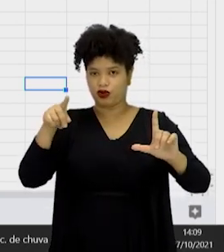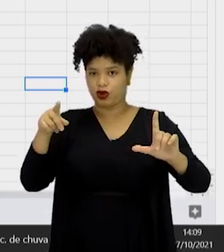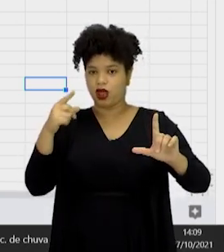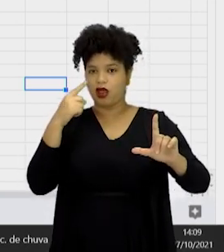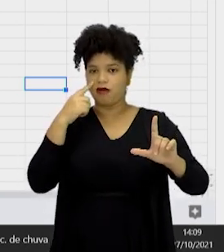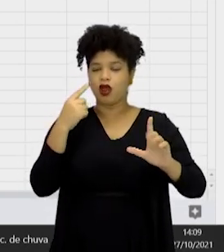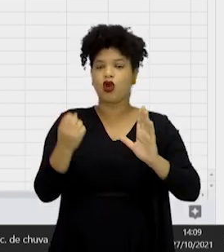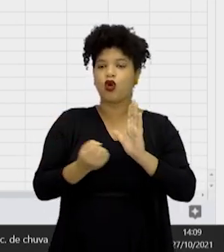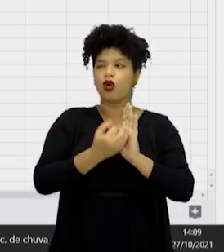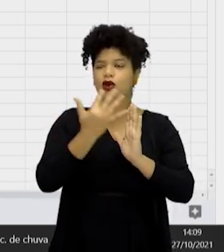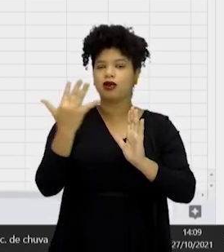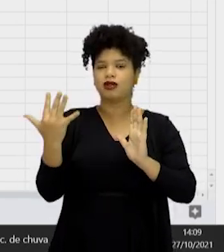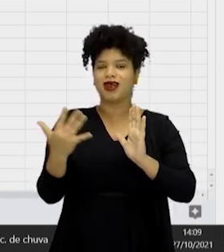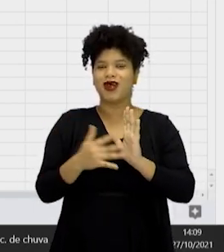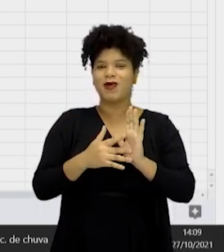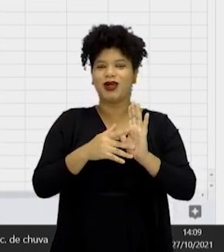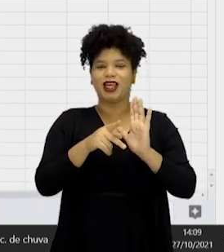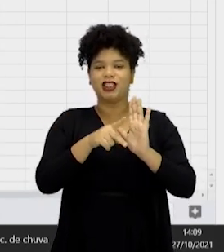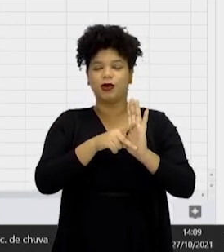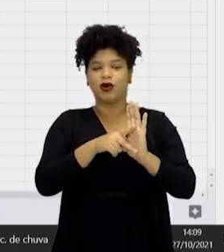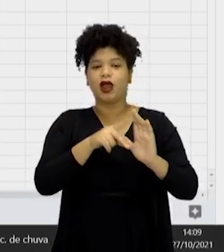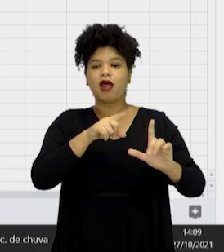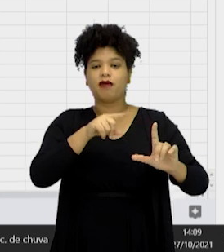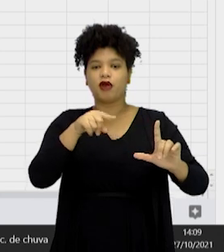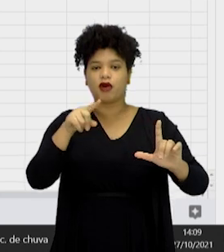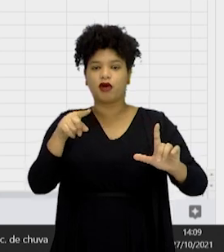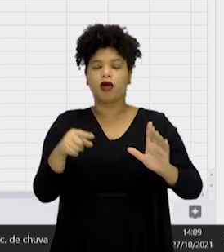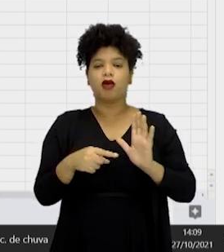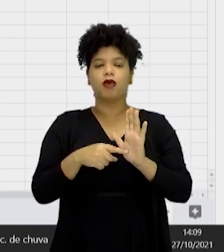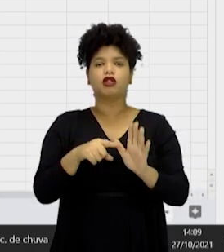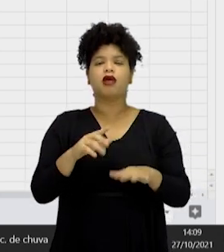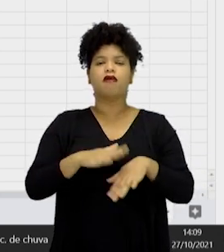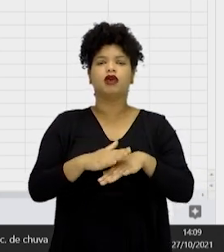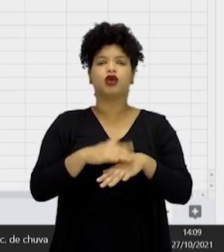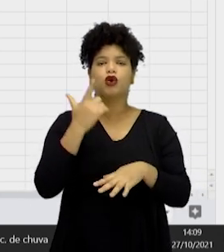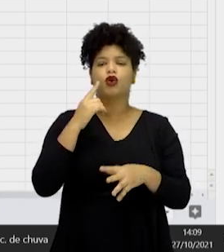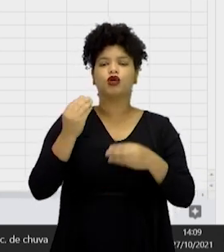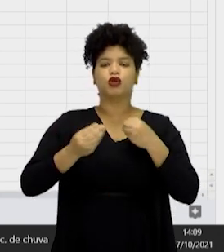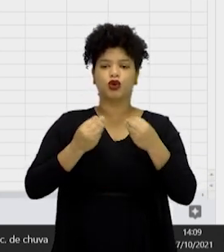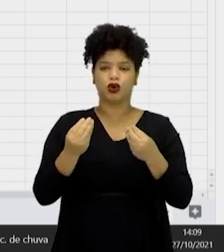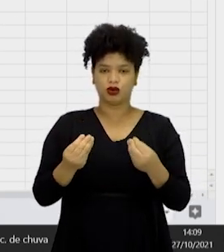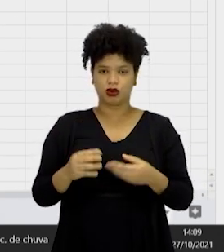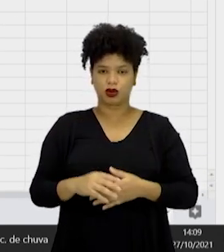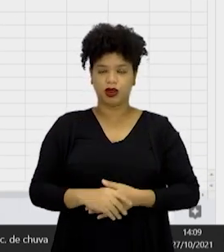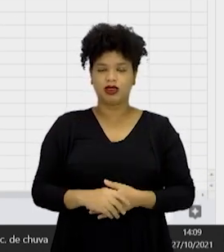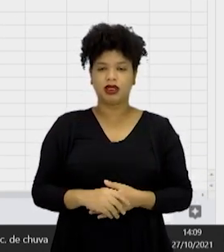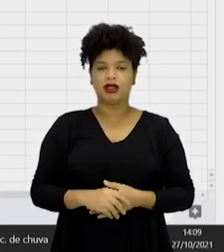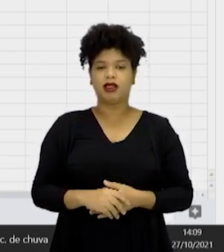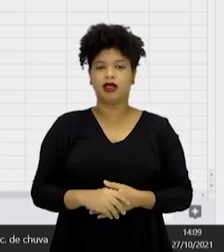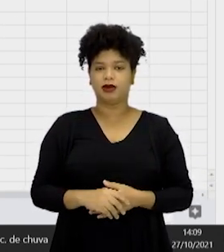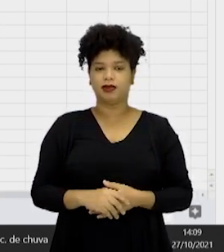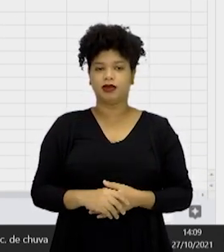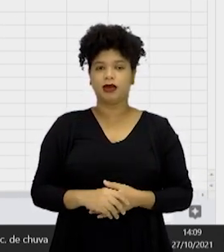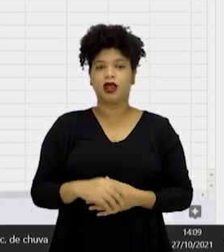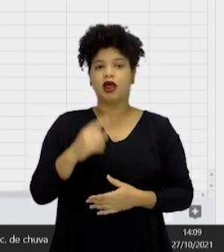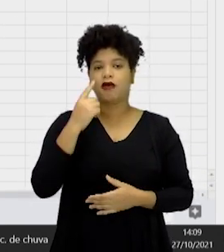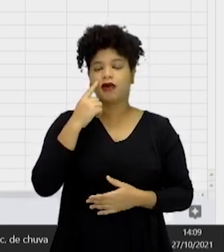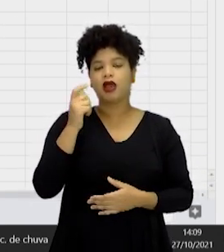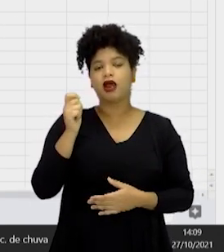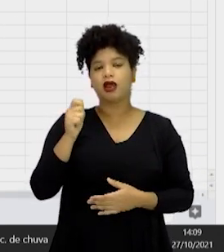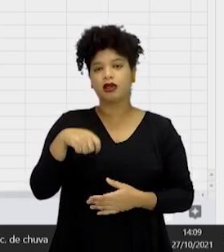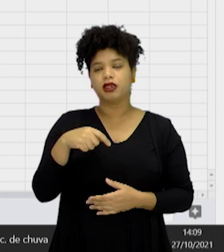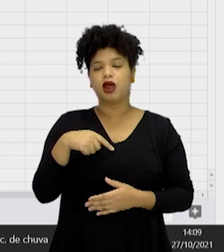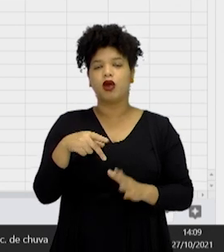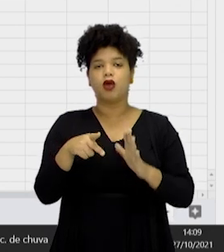eles inserirem um gráfico para a gente mostrar para vocês como que faz. E aí, nesse inserir o gráfico, a gente pode inserir tanto o gráfico